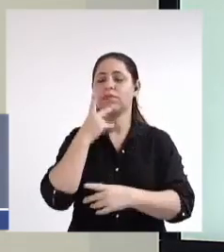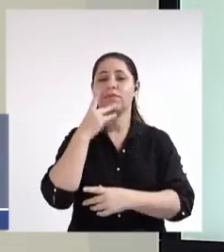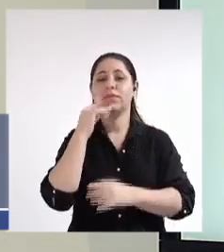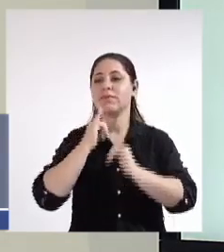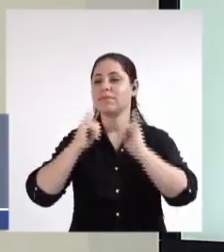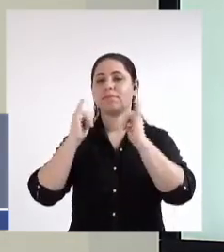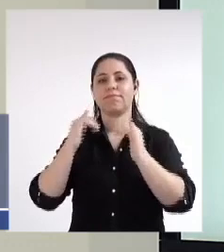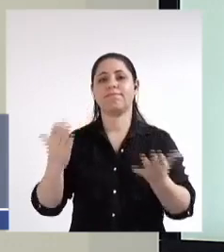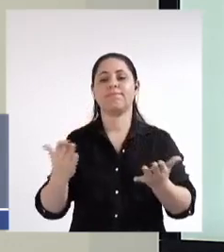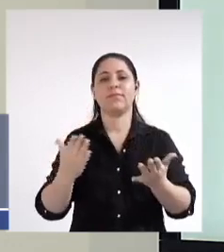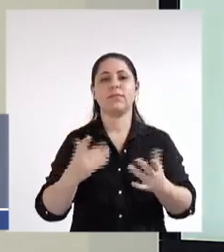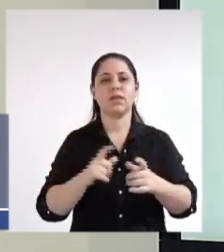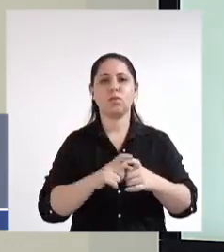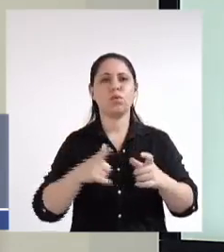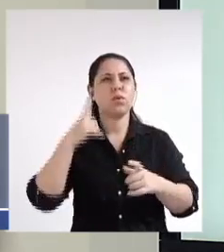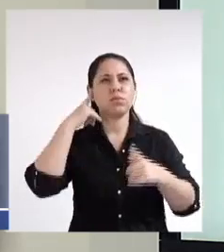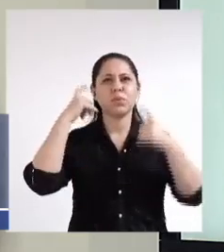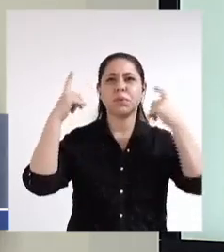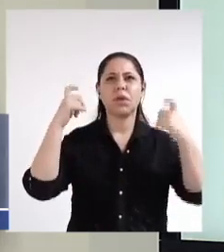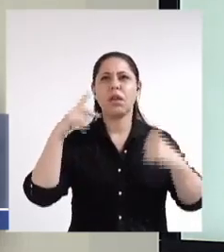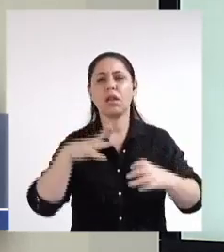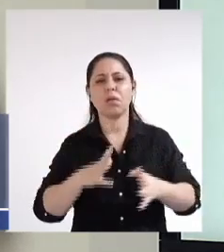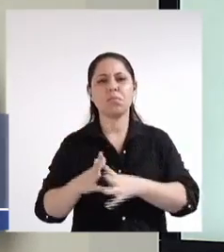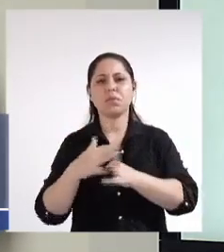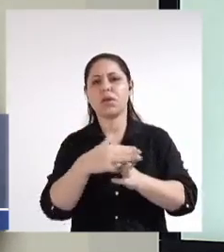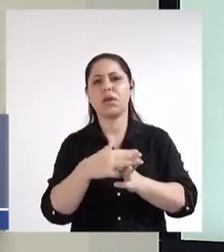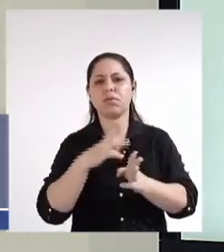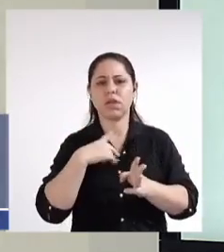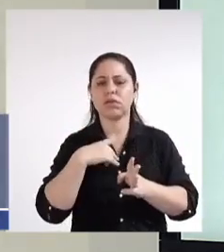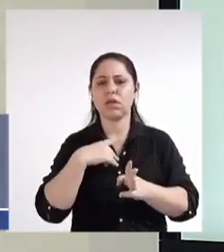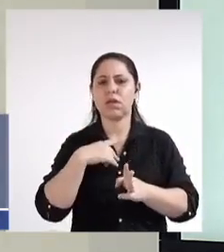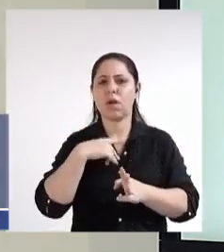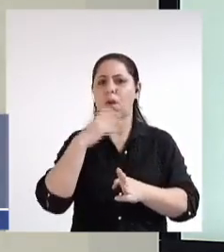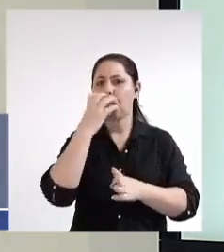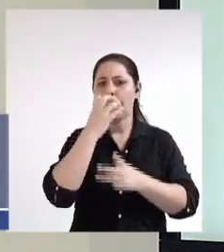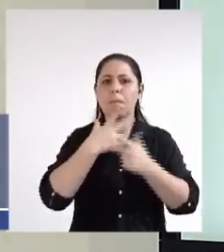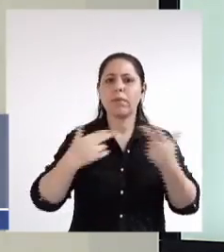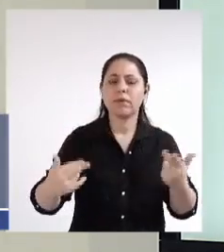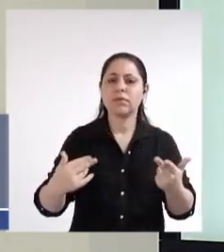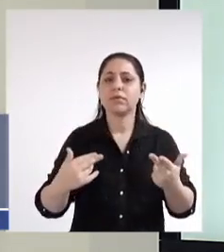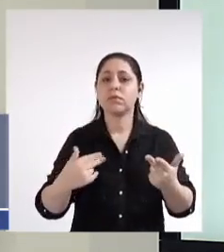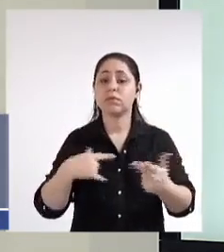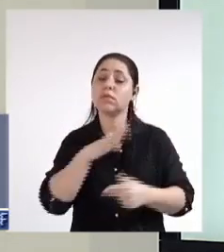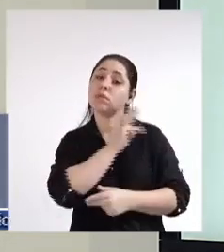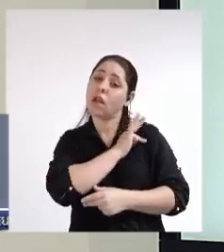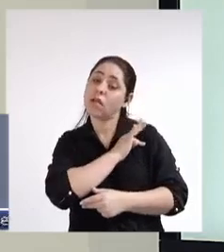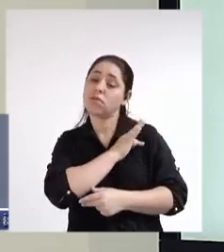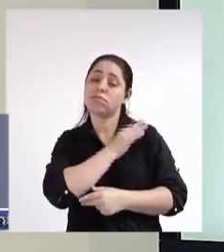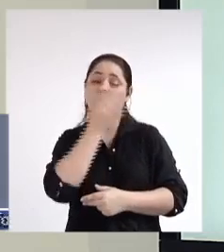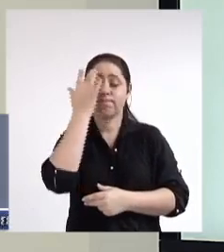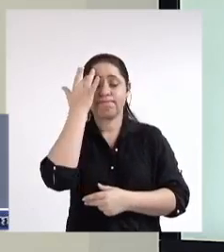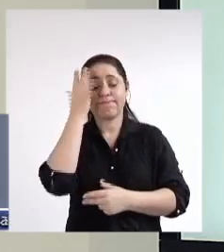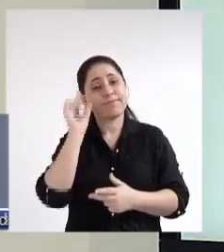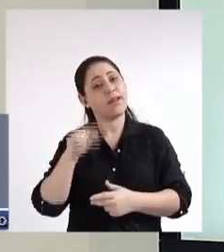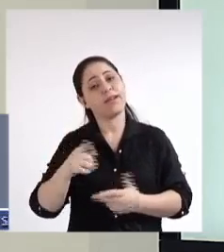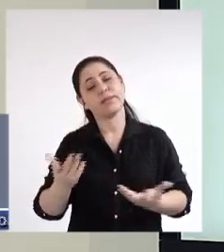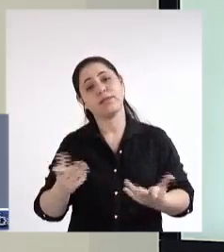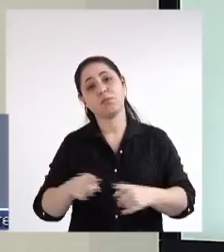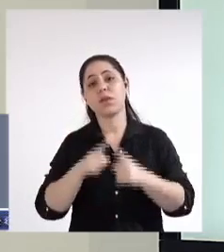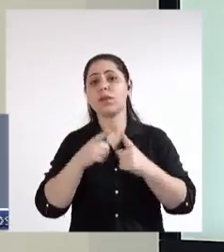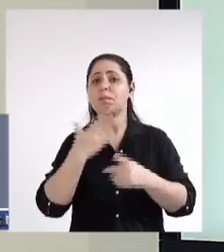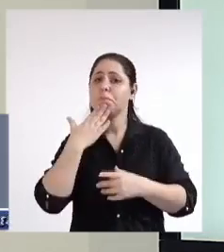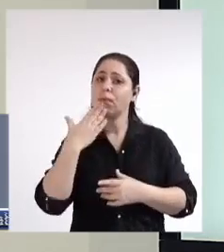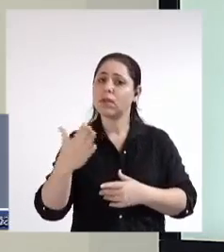de volume de som todo mundo acabava para as capivaras né e nós que somos técnicos sabemos que às vezes não é bem assim mas é um apelo da